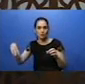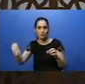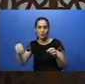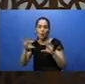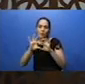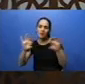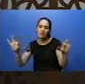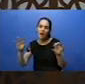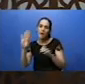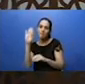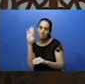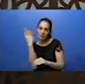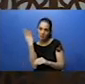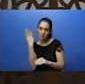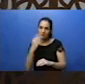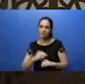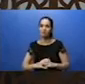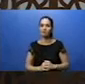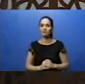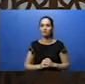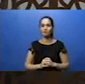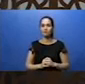madeira.